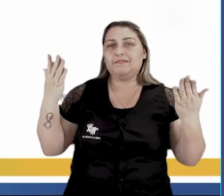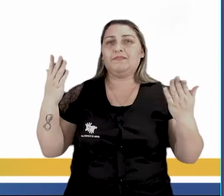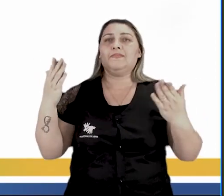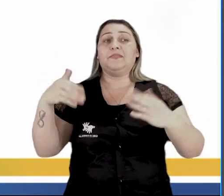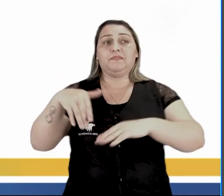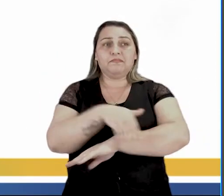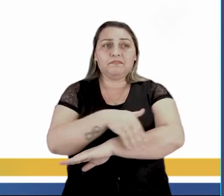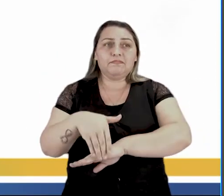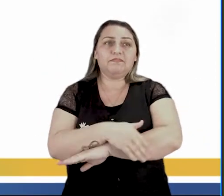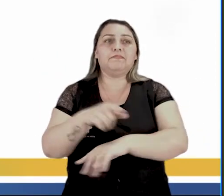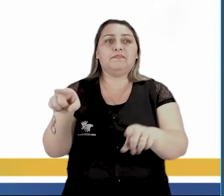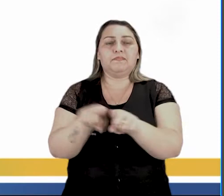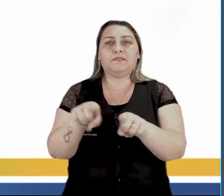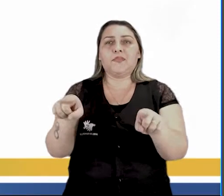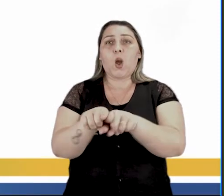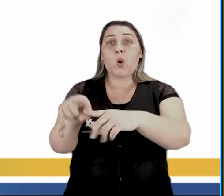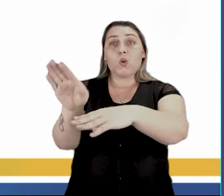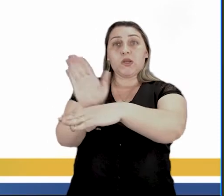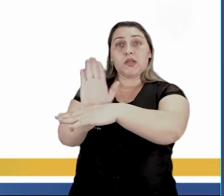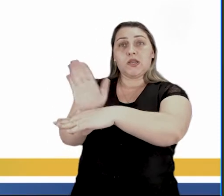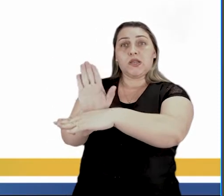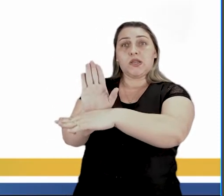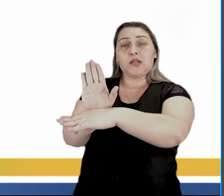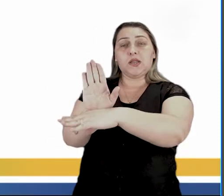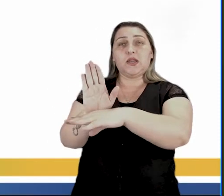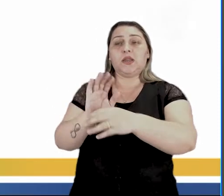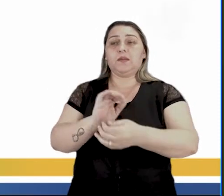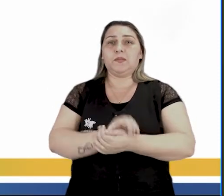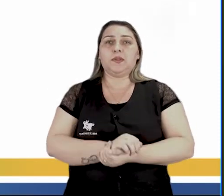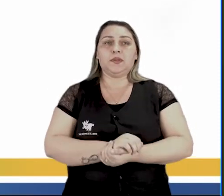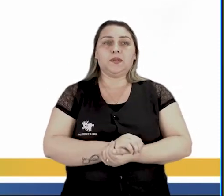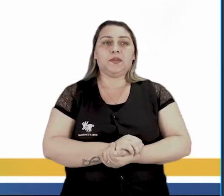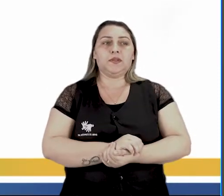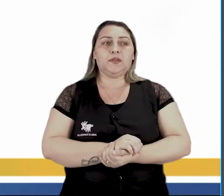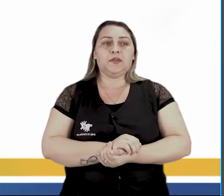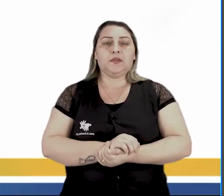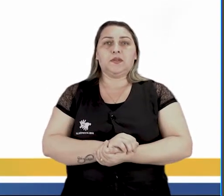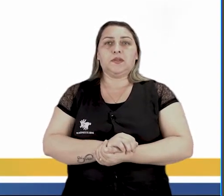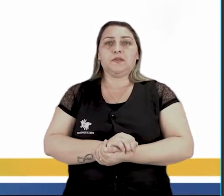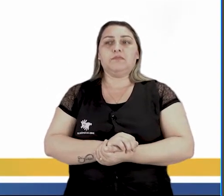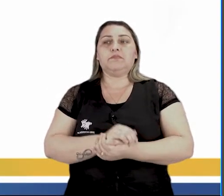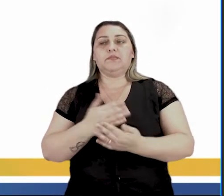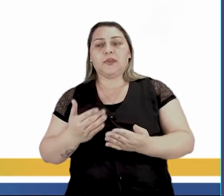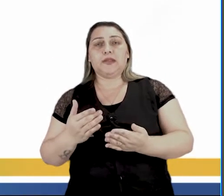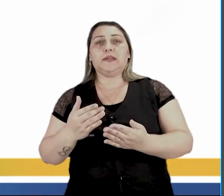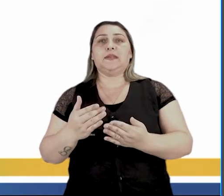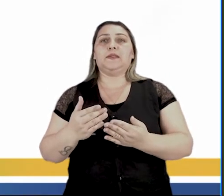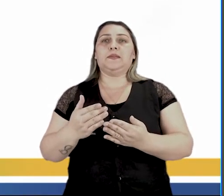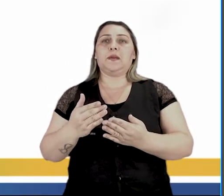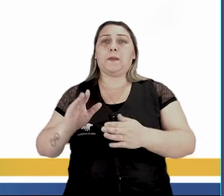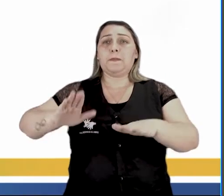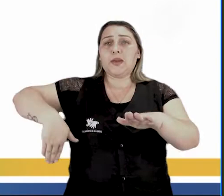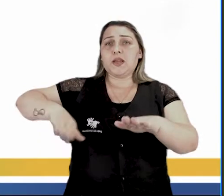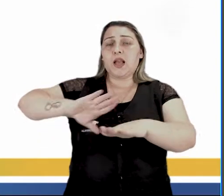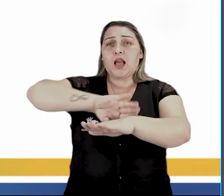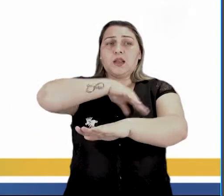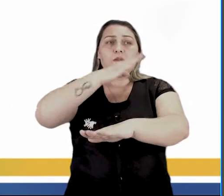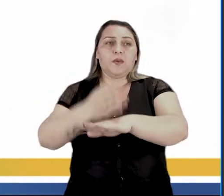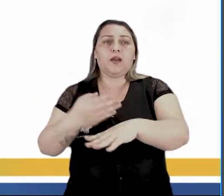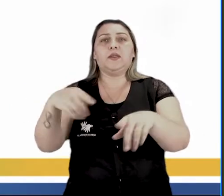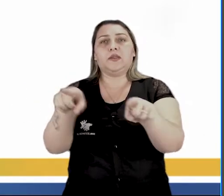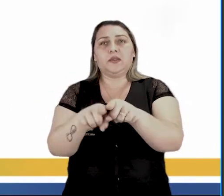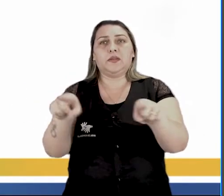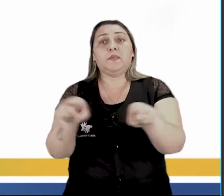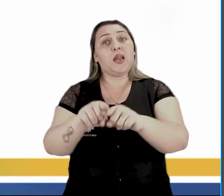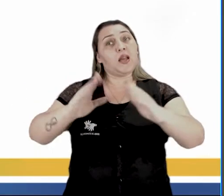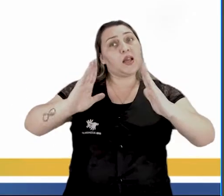as estradas aí, algumas crianças brincando na estrada, o cinema, os clubes, as piscinas, as quadras e